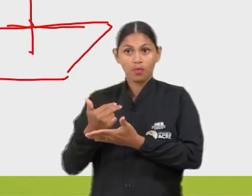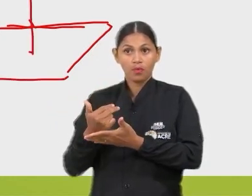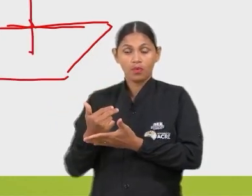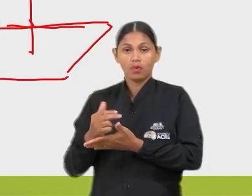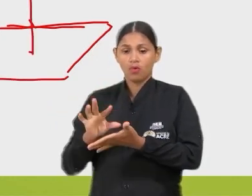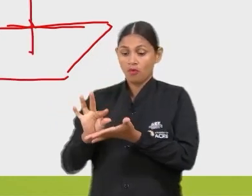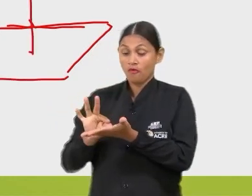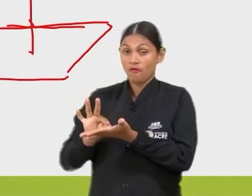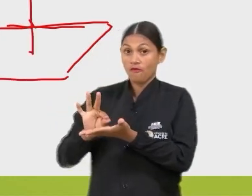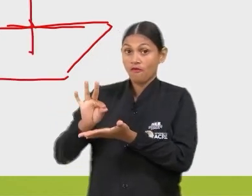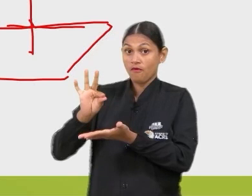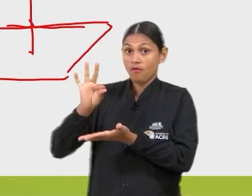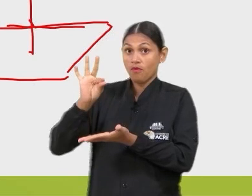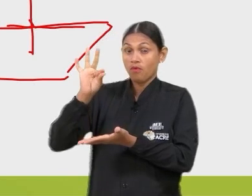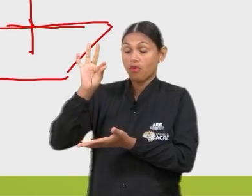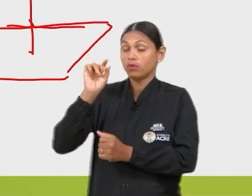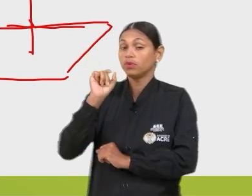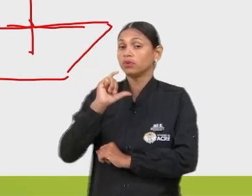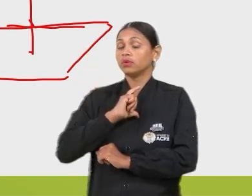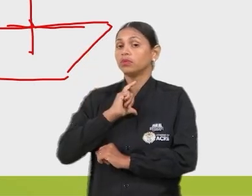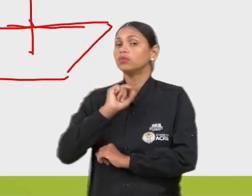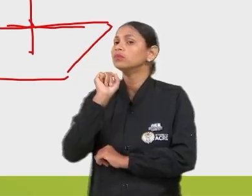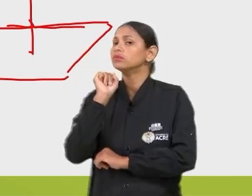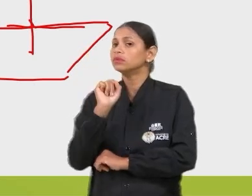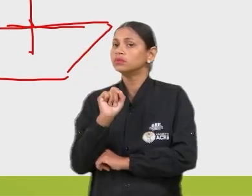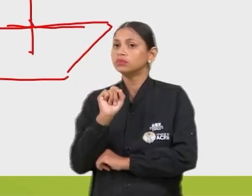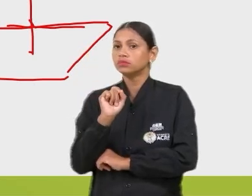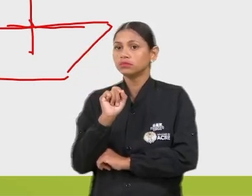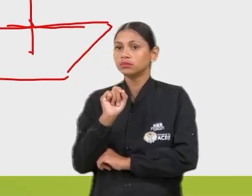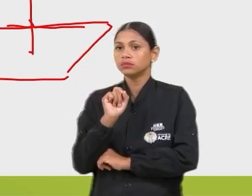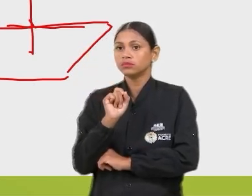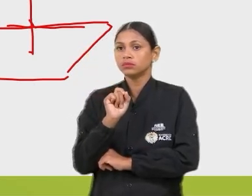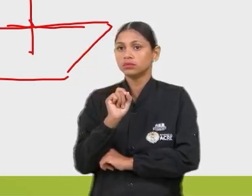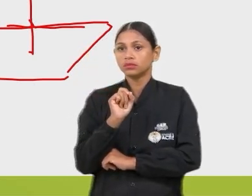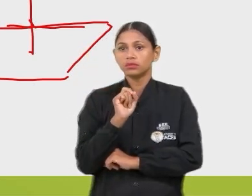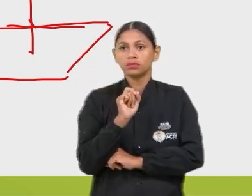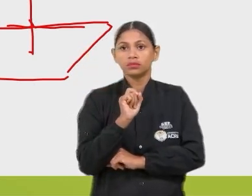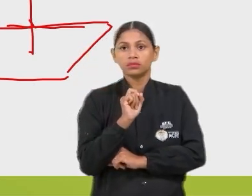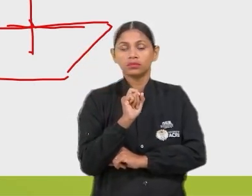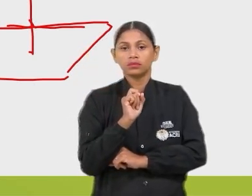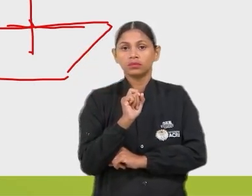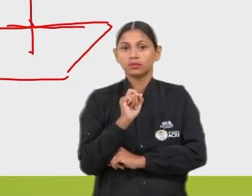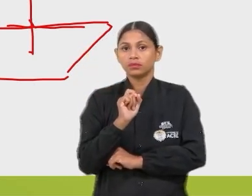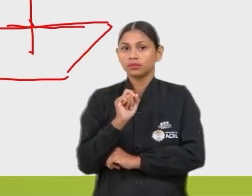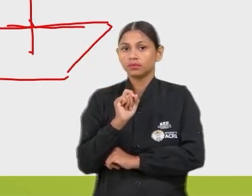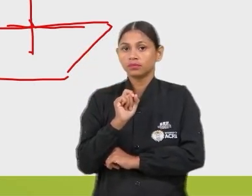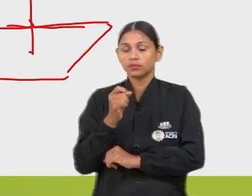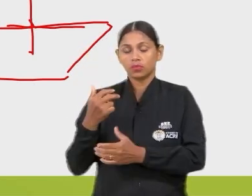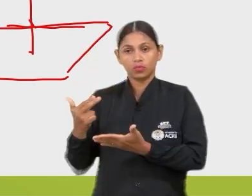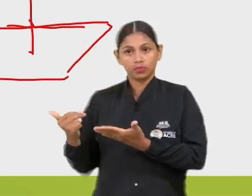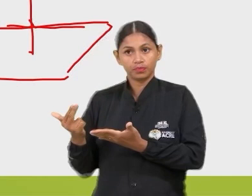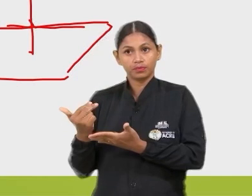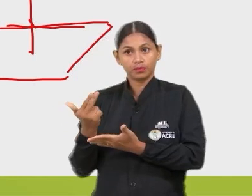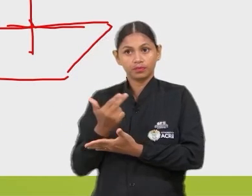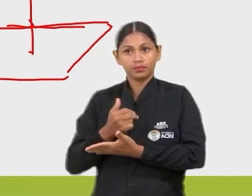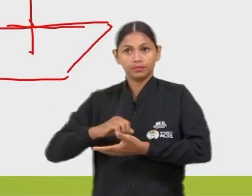ó. E a gente vai ter uma ideia só da face lateral, tá bom? Olha aqui, ó. Vou criar de